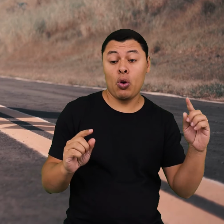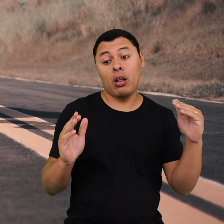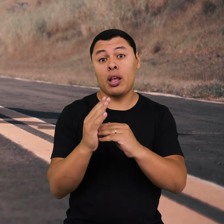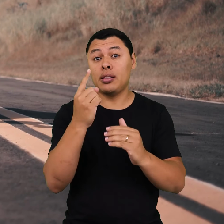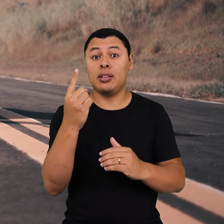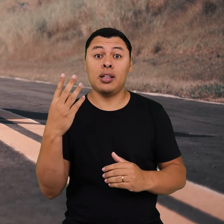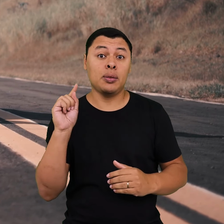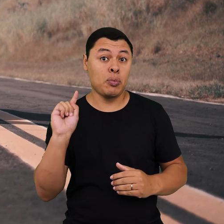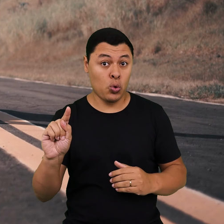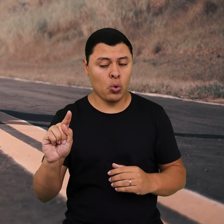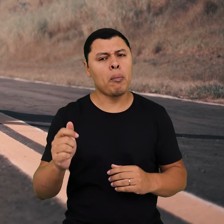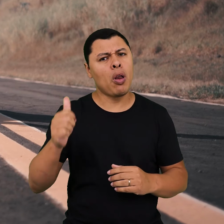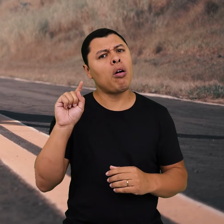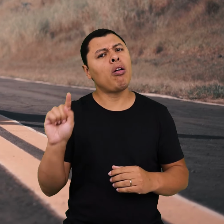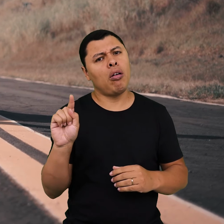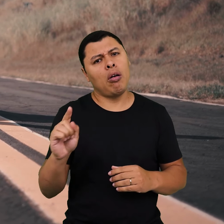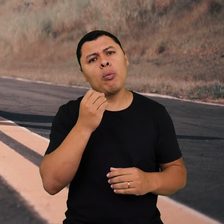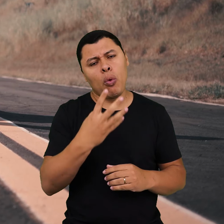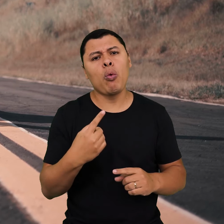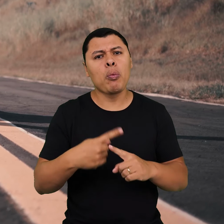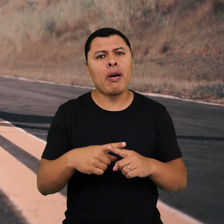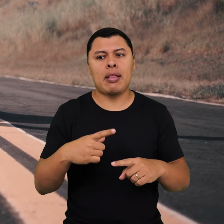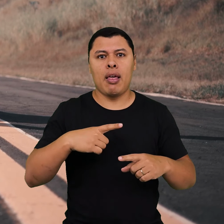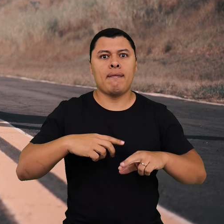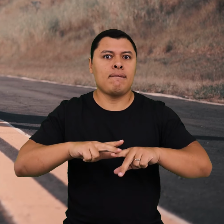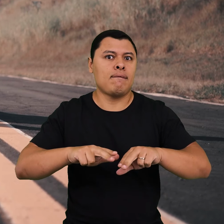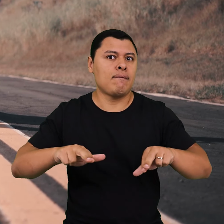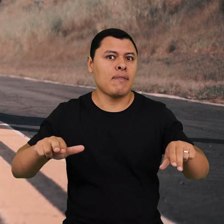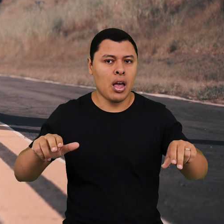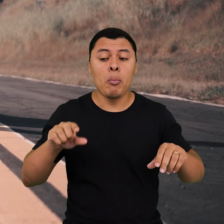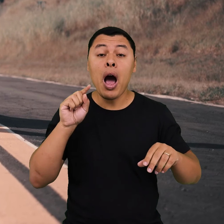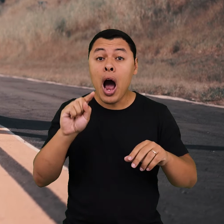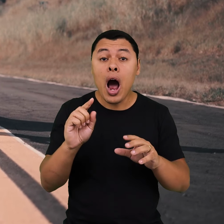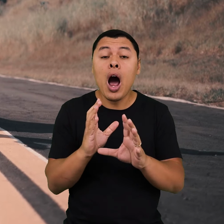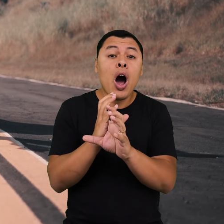vende mais e a que a gente recomenda pelo custo-benefício, que é justamente essa, XS, de R$ 102 mil.